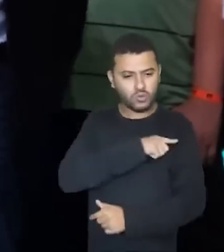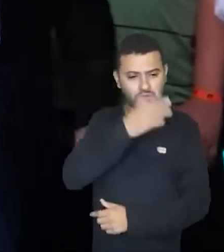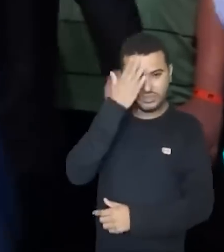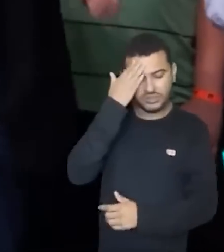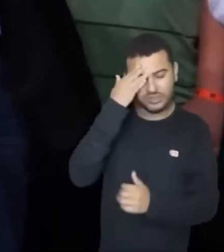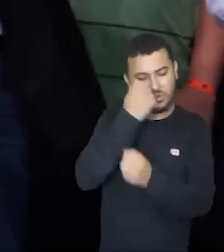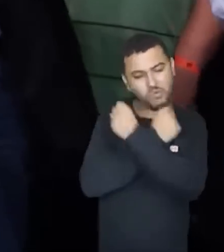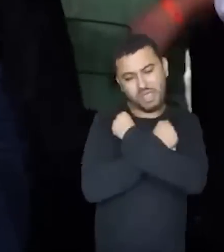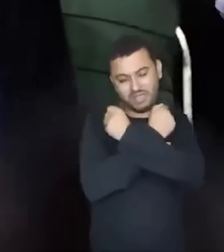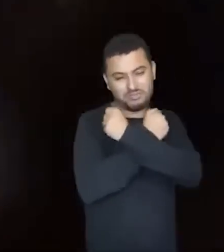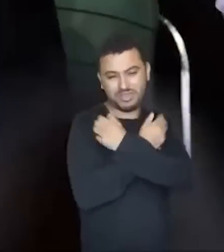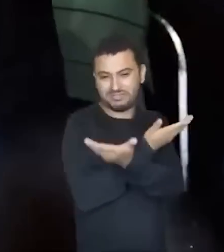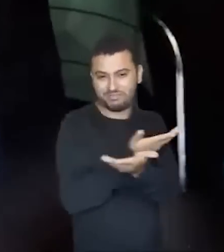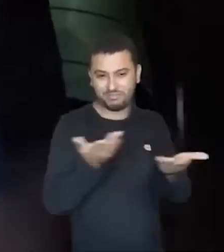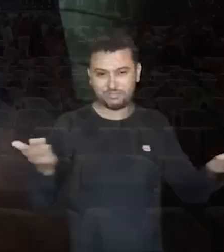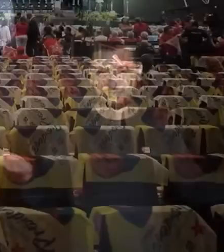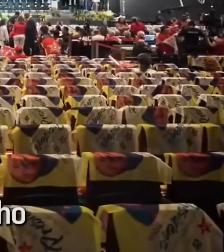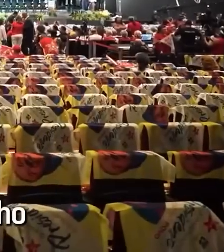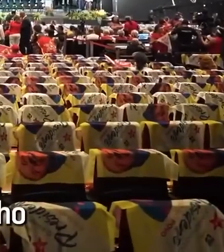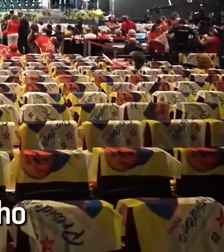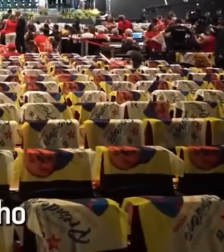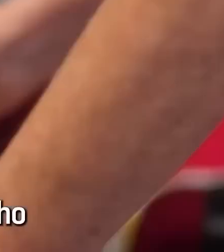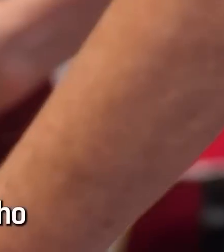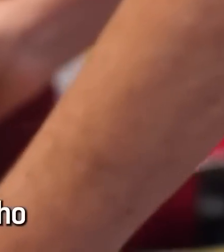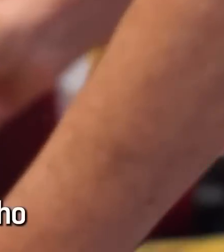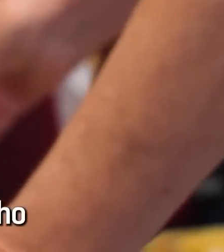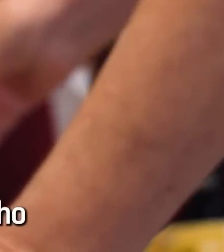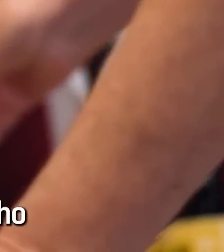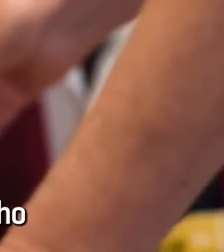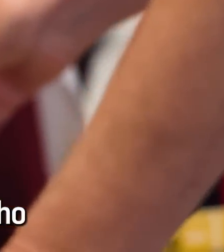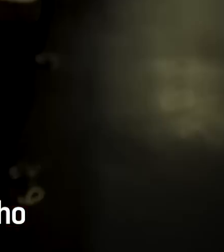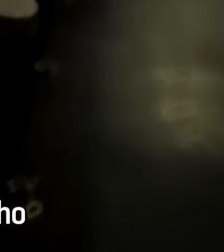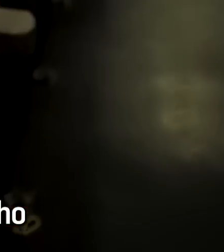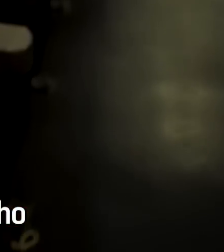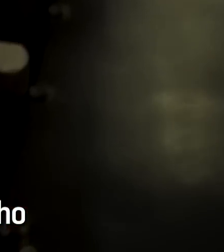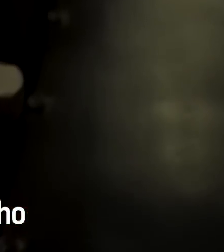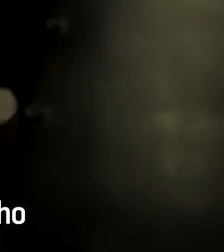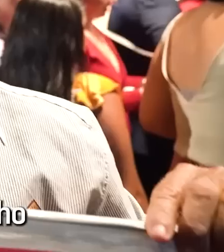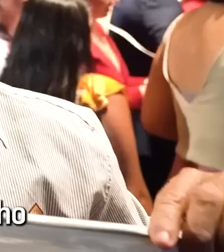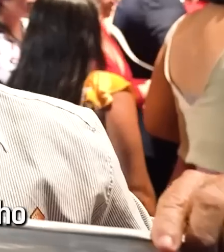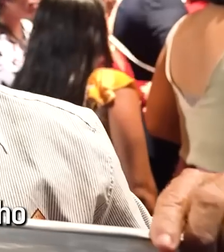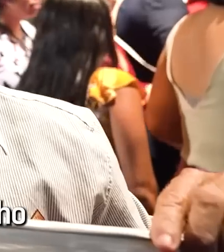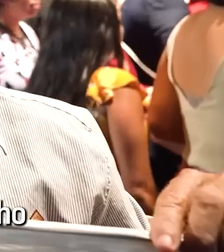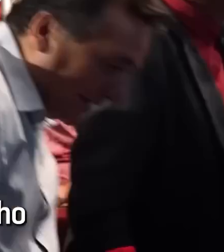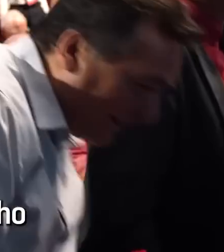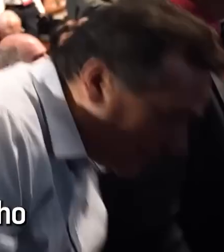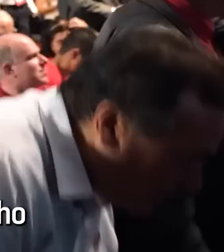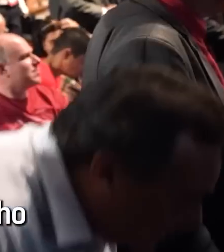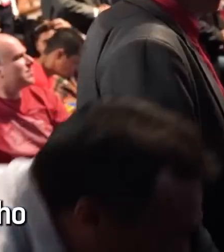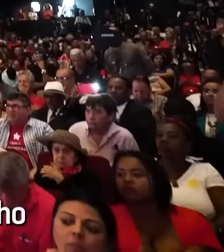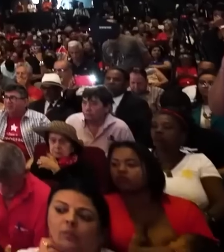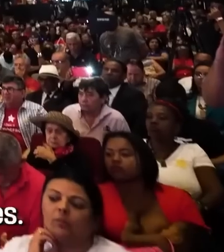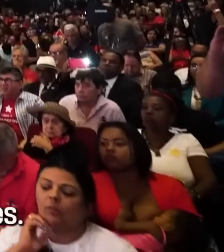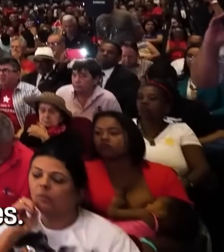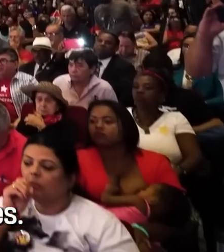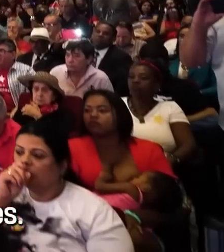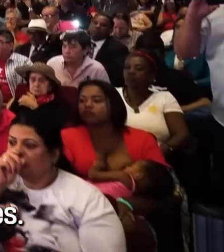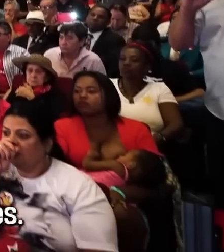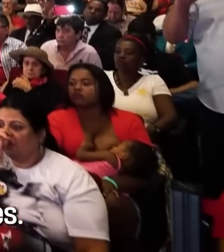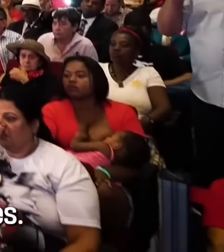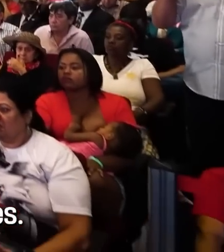gente. Beijo. Estamos aqui hoje para saudar uma longa história que começou com o sonho e